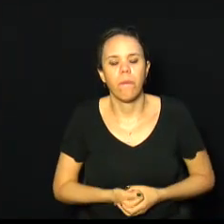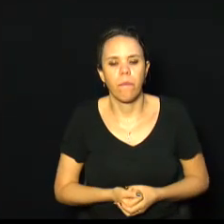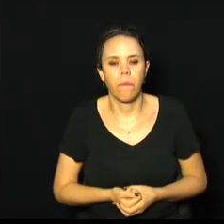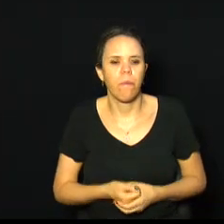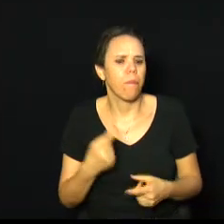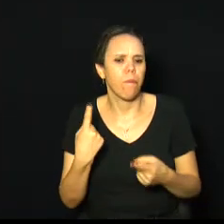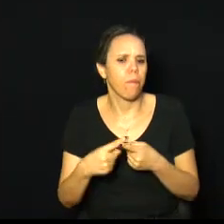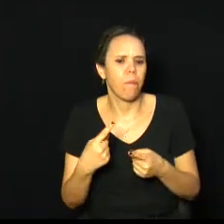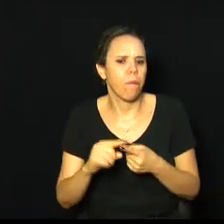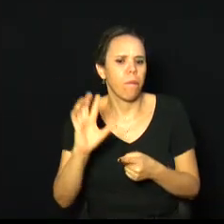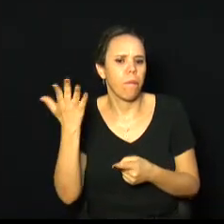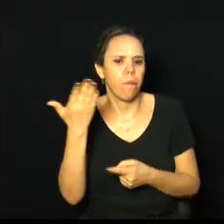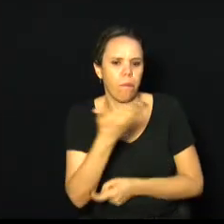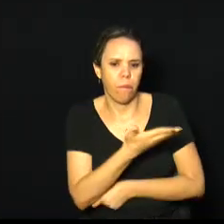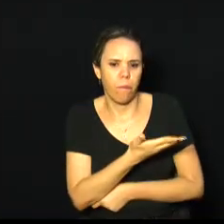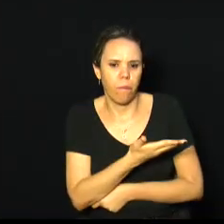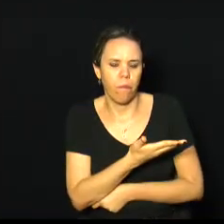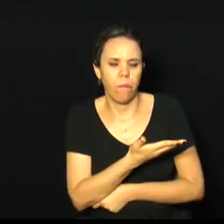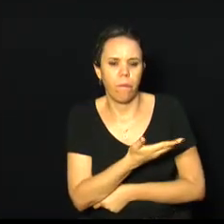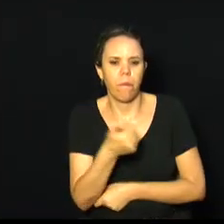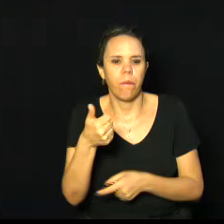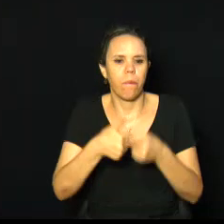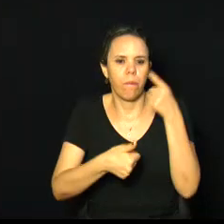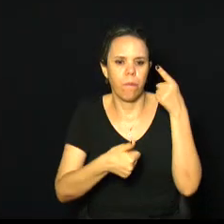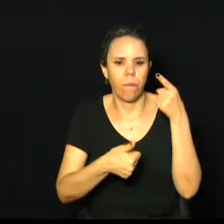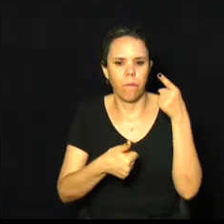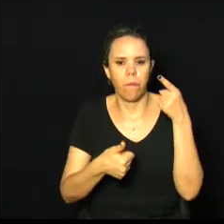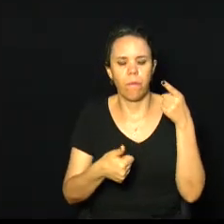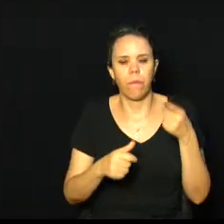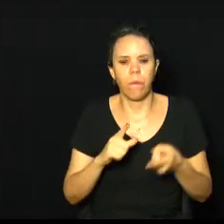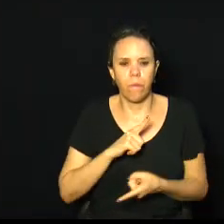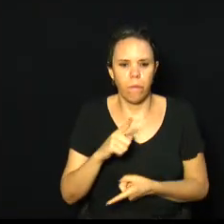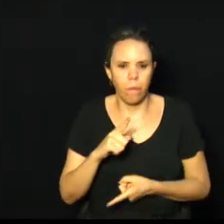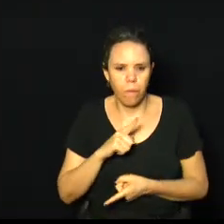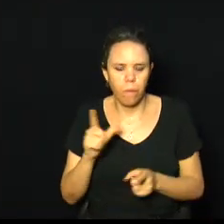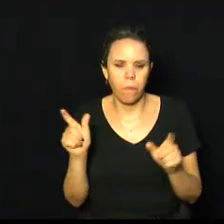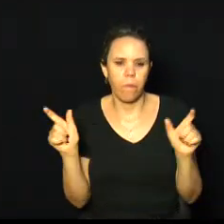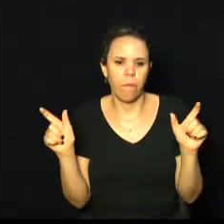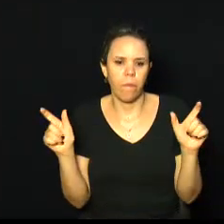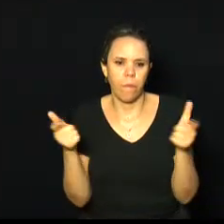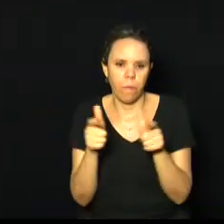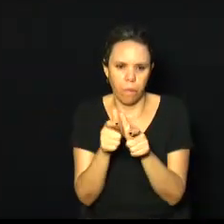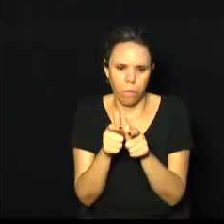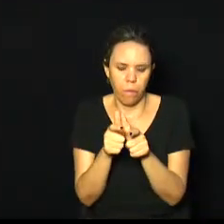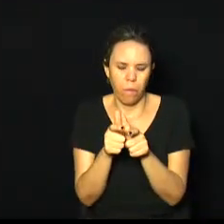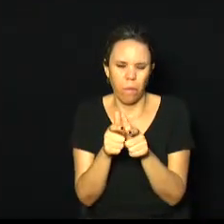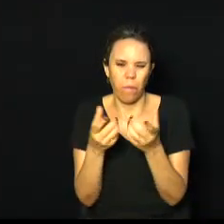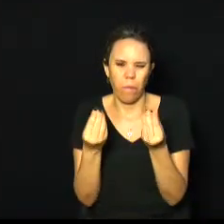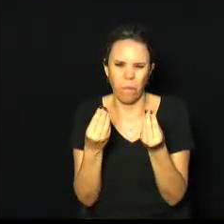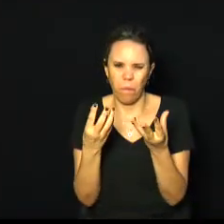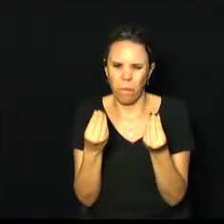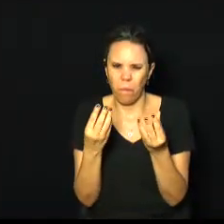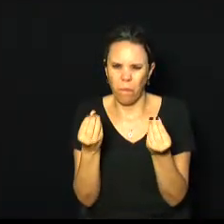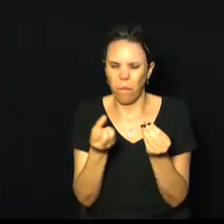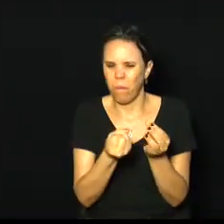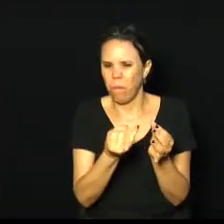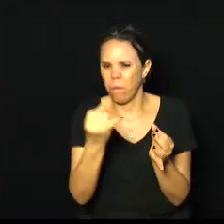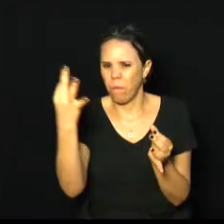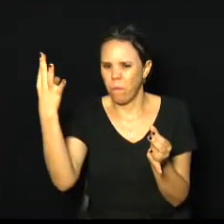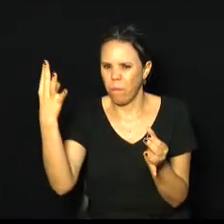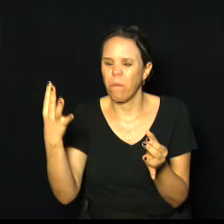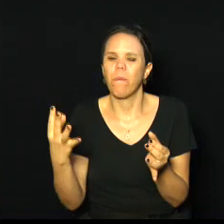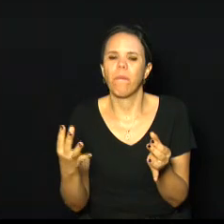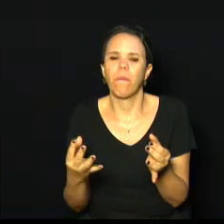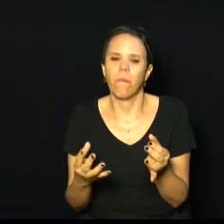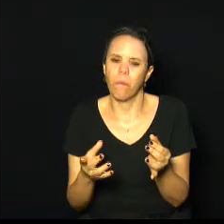que acontece isso? Né? Primeiro, nós temos uma redução drástica dos volumes de oferta